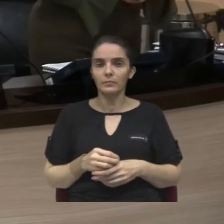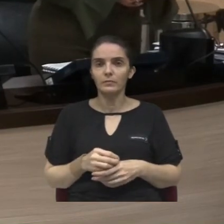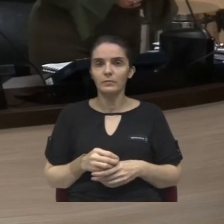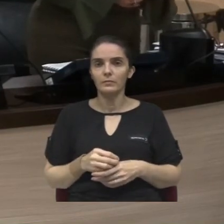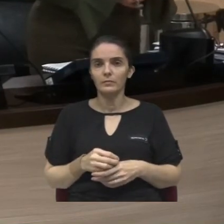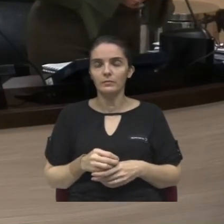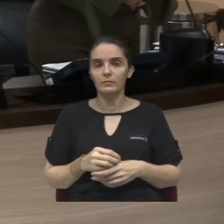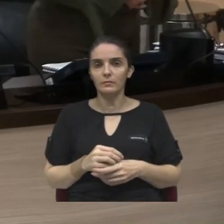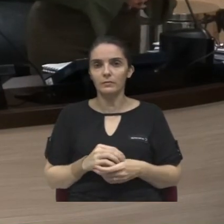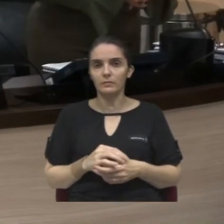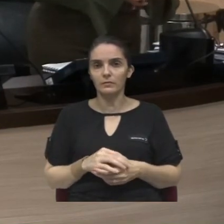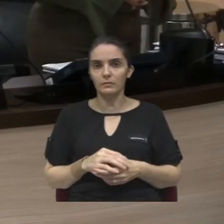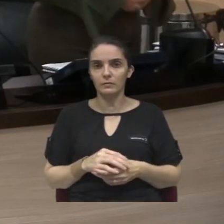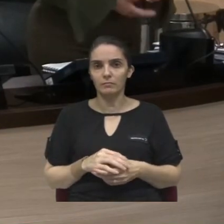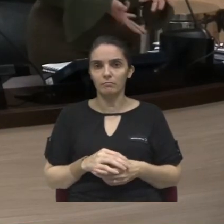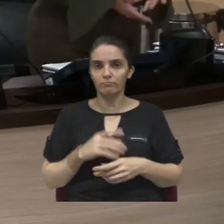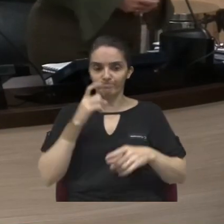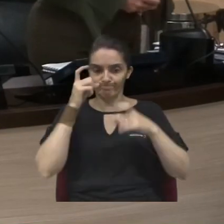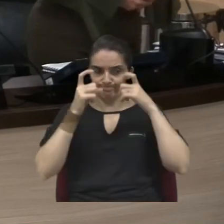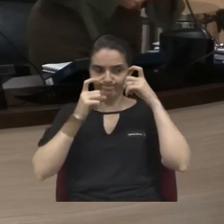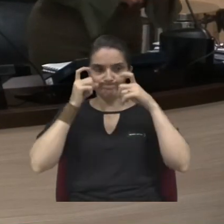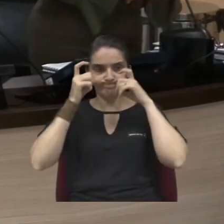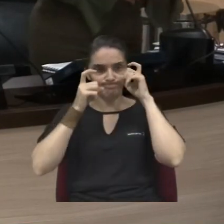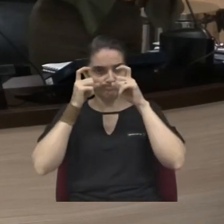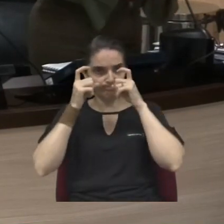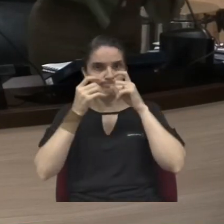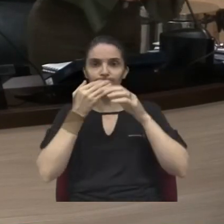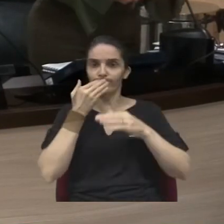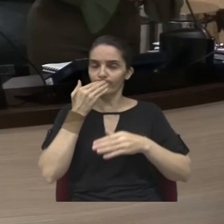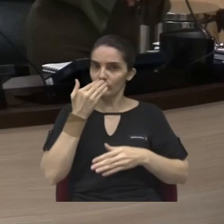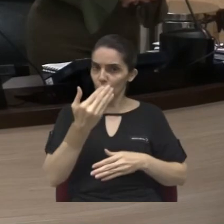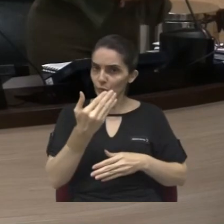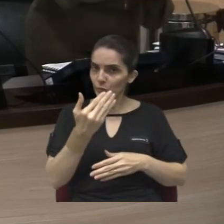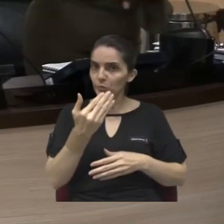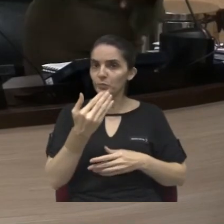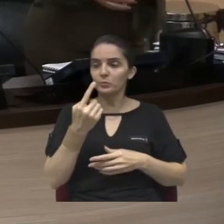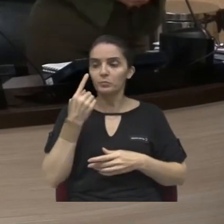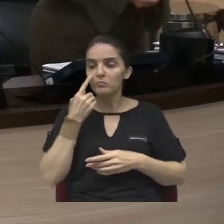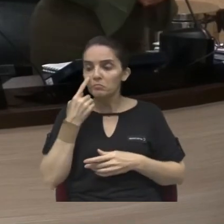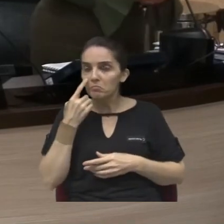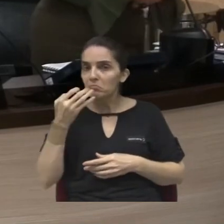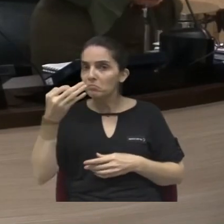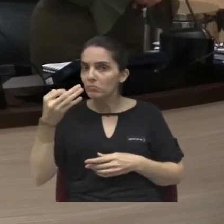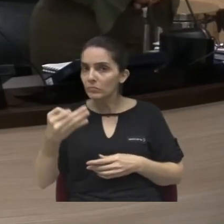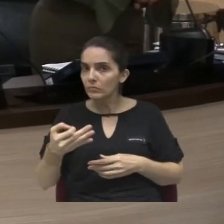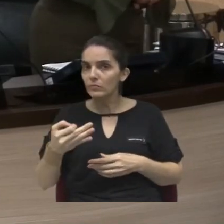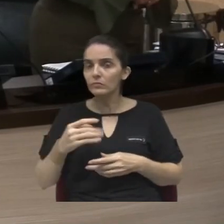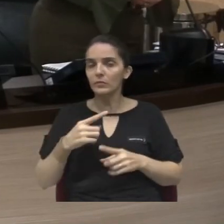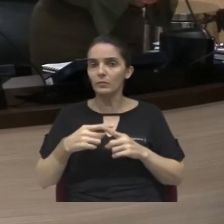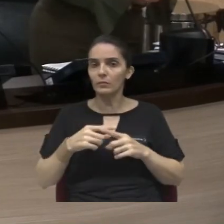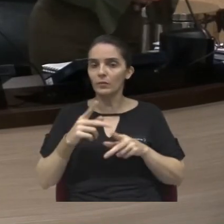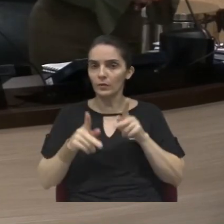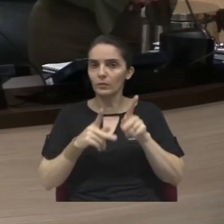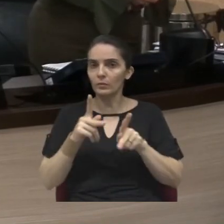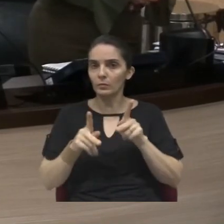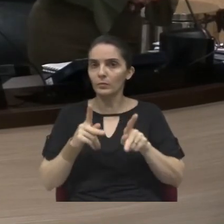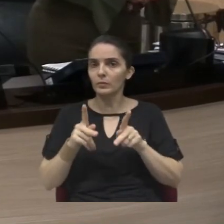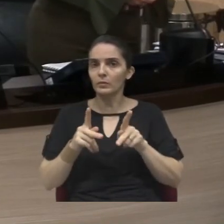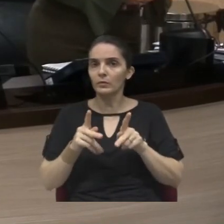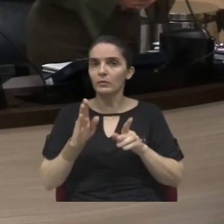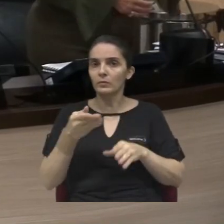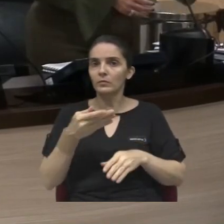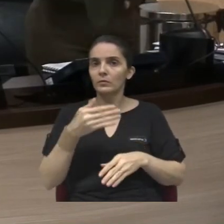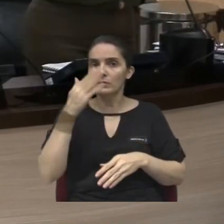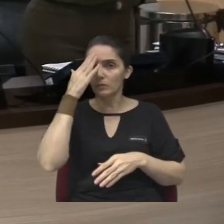Fiquei preocupada e vou solicitar aqui que a gente veja, né, porque a população já tomou conhecimento, a gente precisa dar